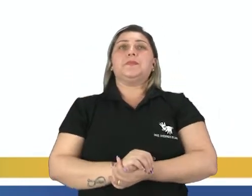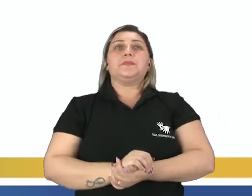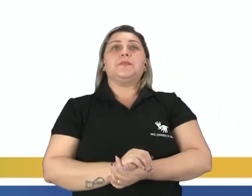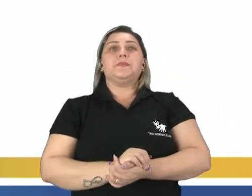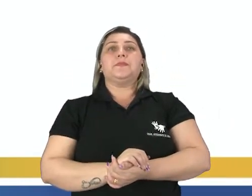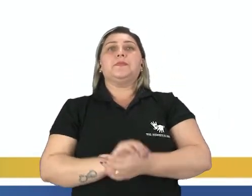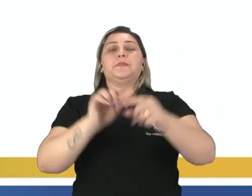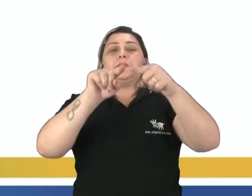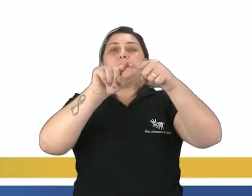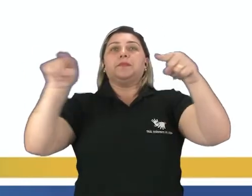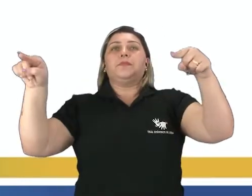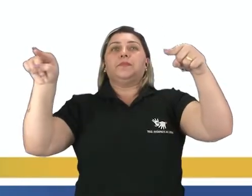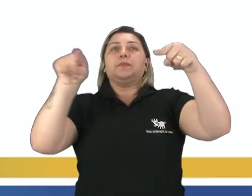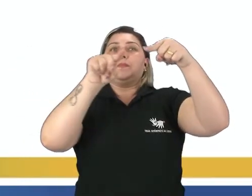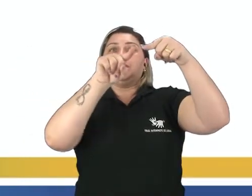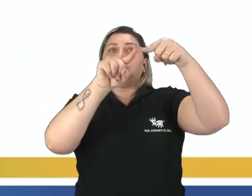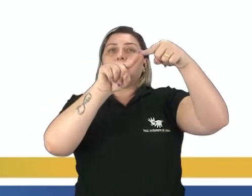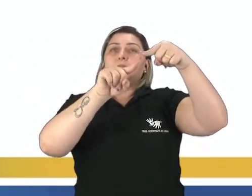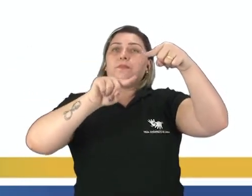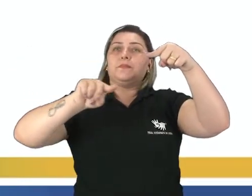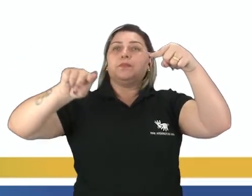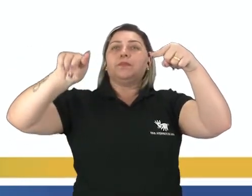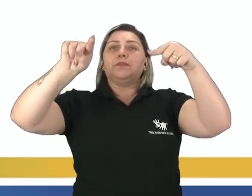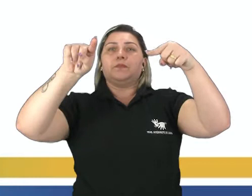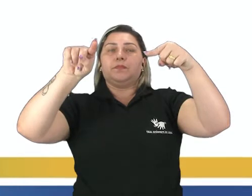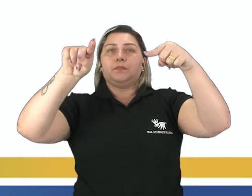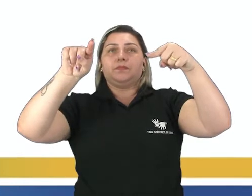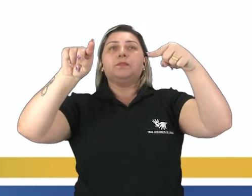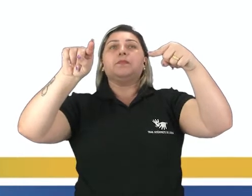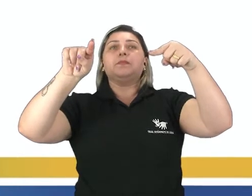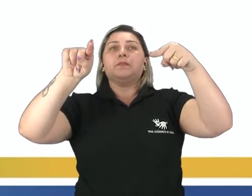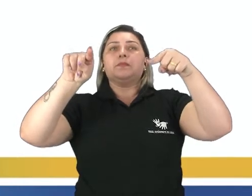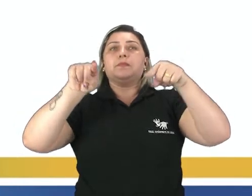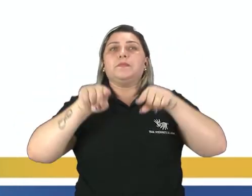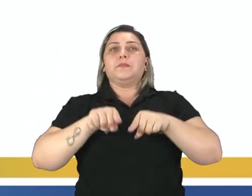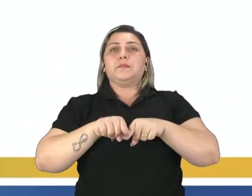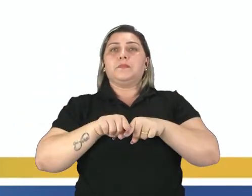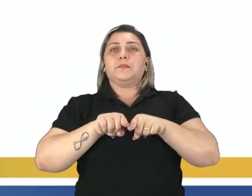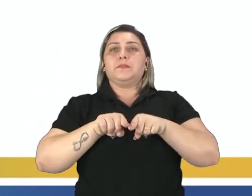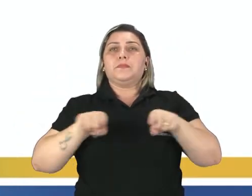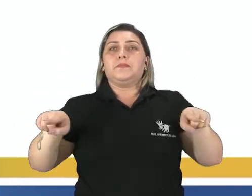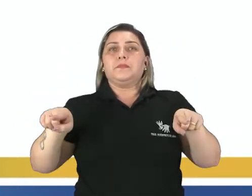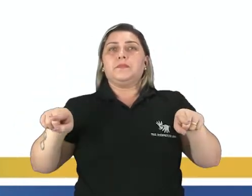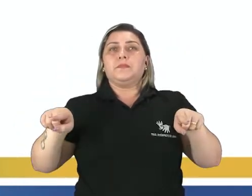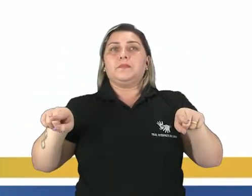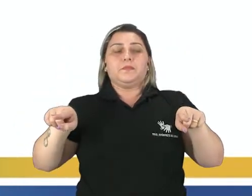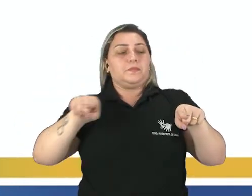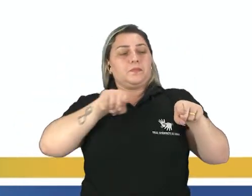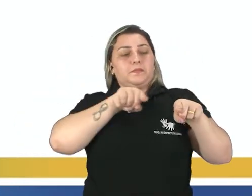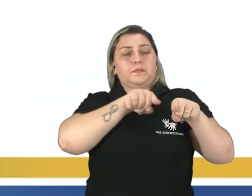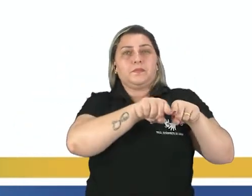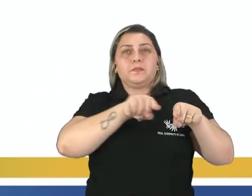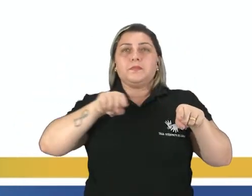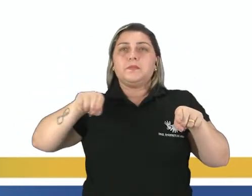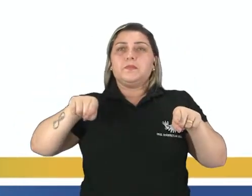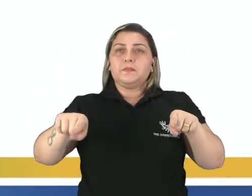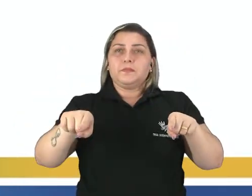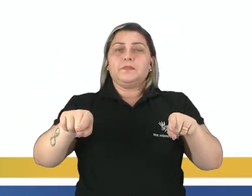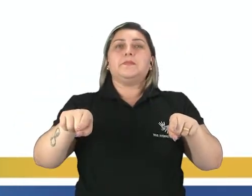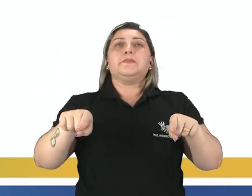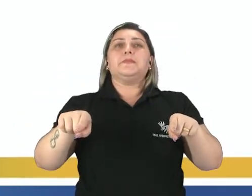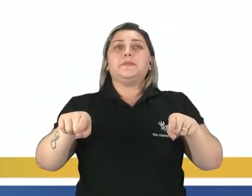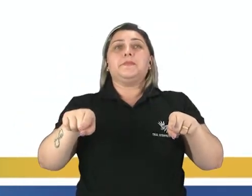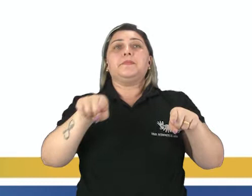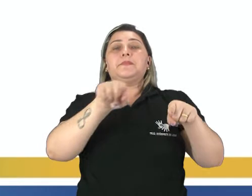quando traçamos aí a reta, né, paralela à reta aí, do segmento na qual está contido o